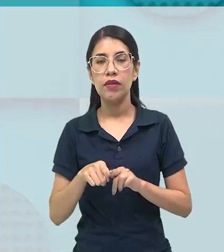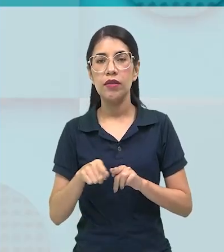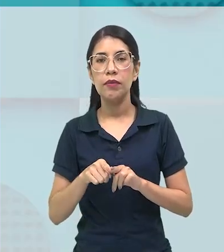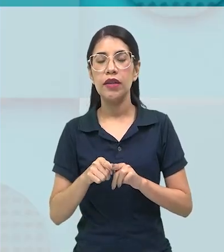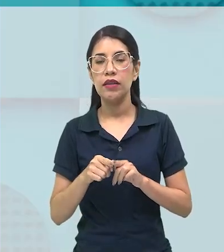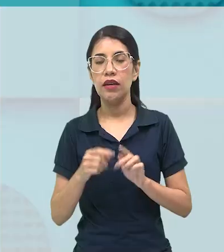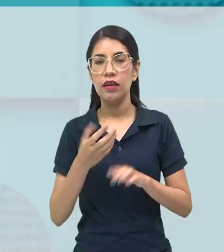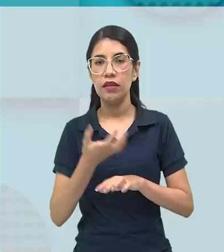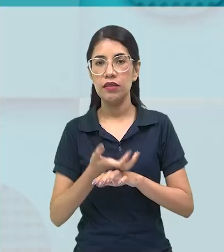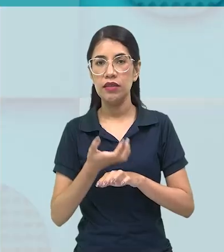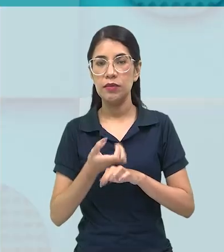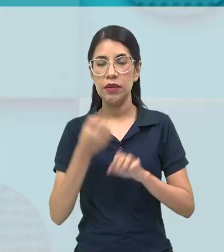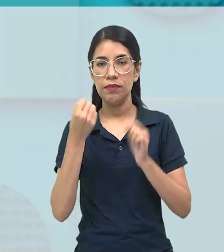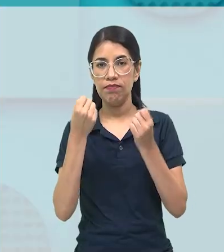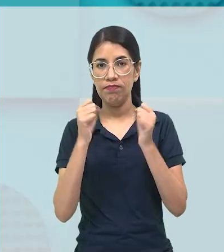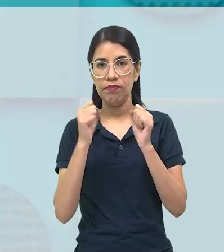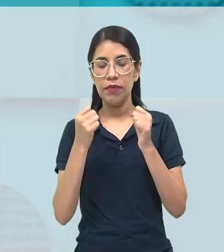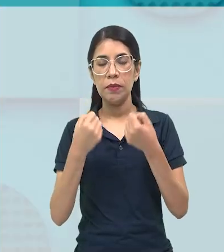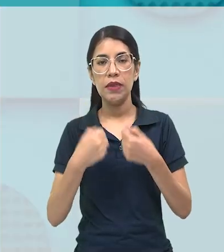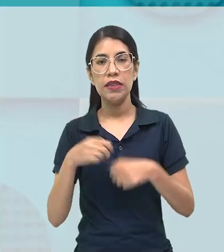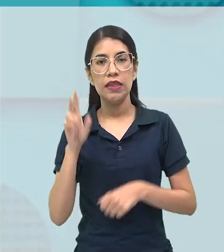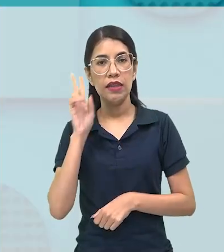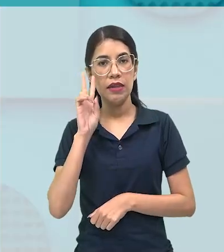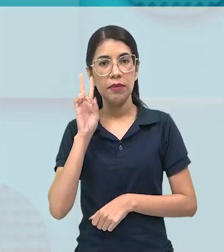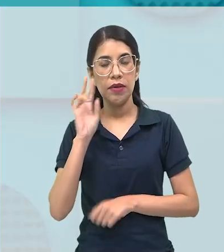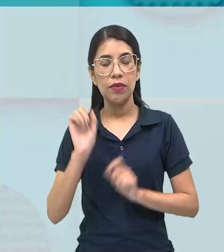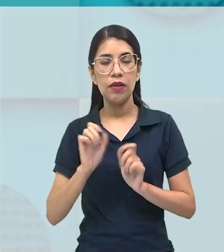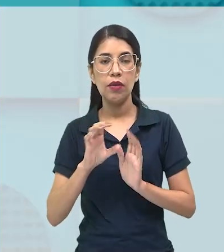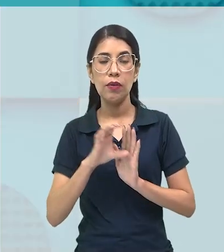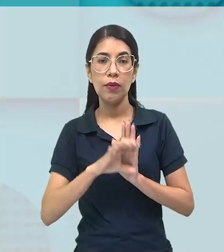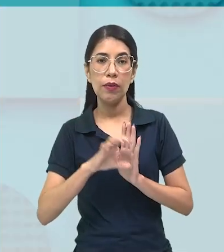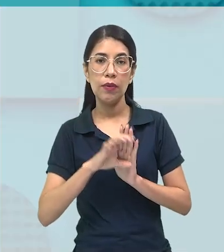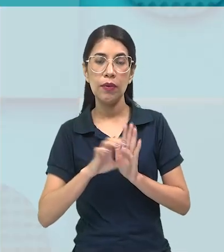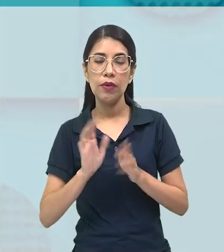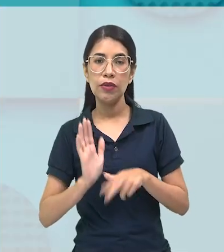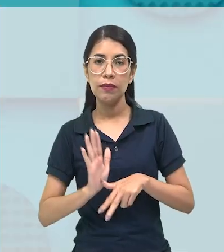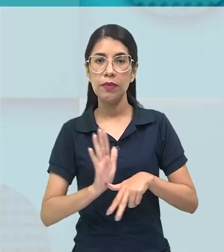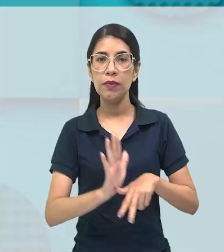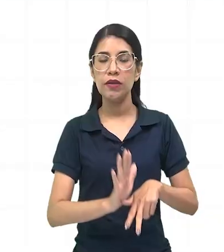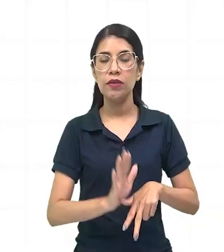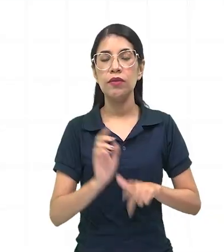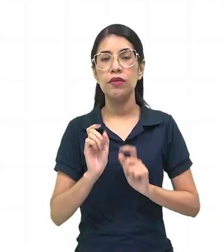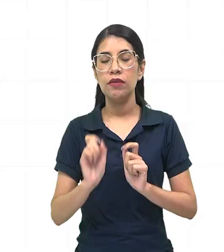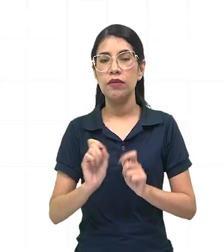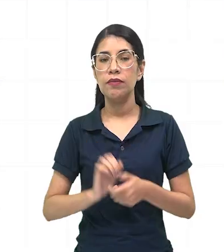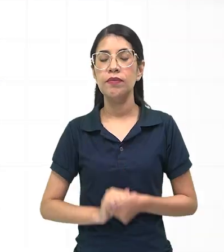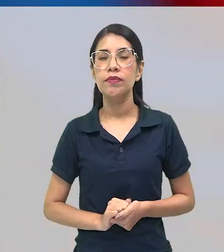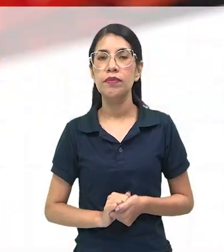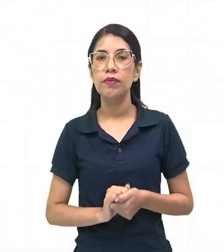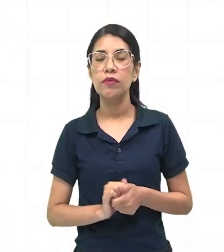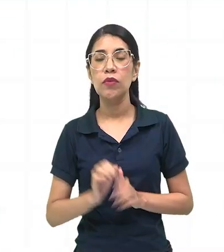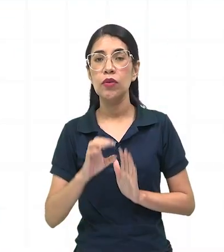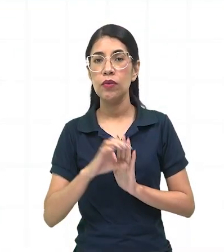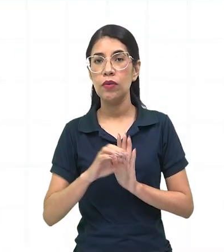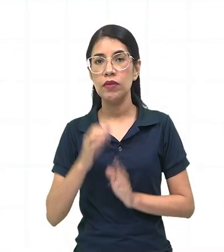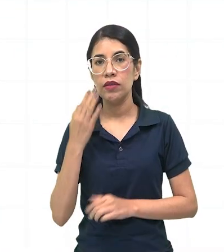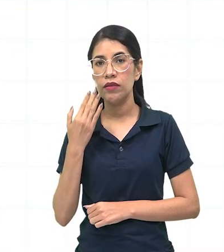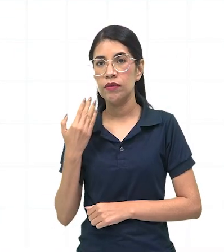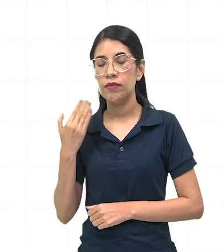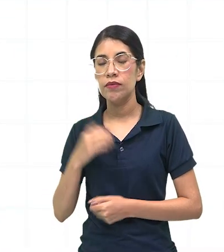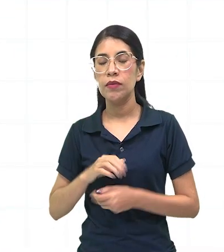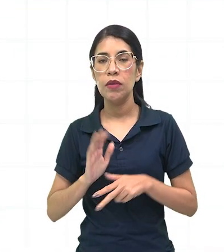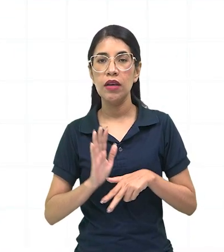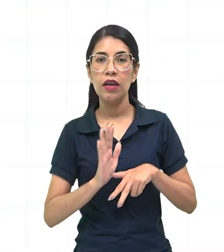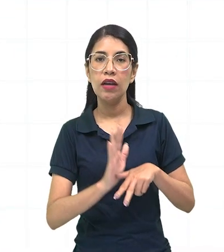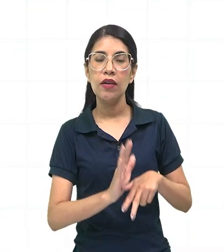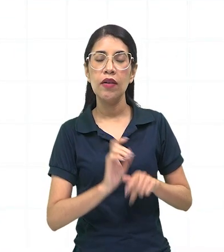curricular, nós precisamos relembrar o conceito de primeiros socorros. Então, vamos ver aí a definição. Primeiros